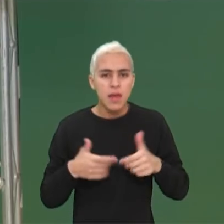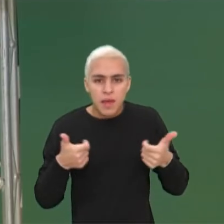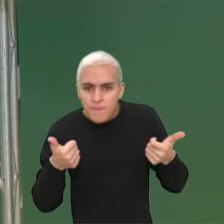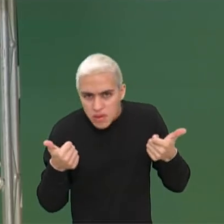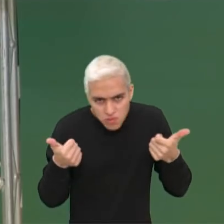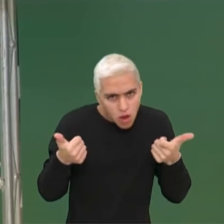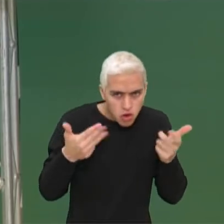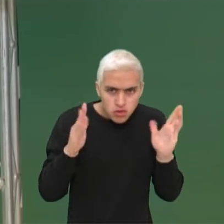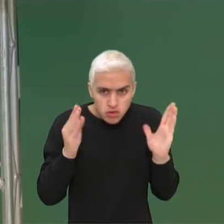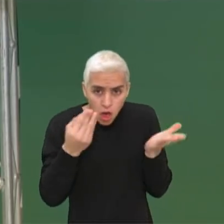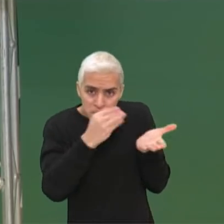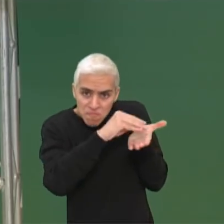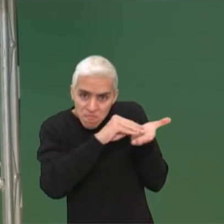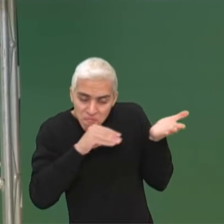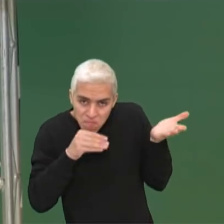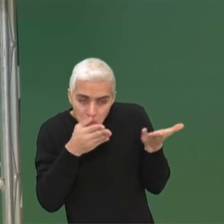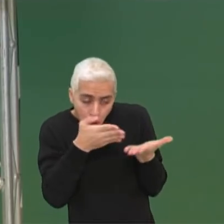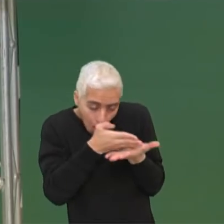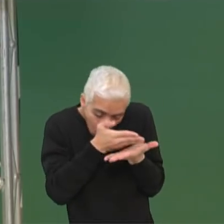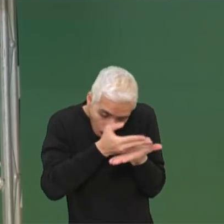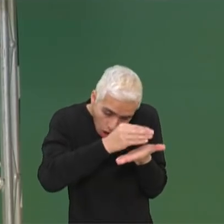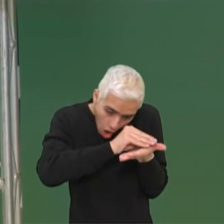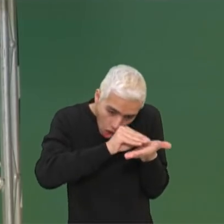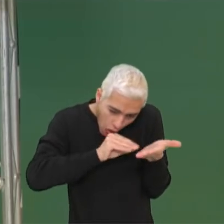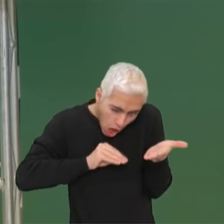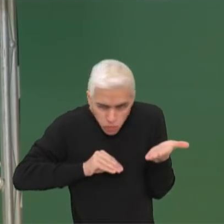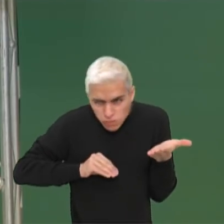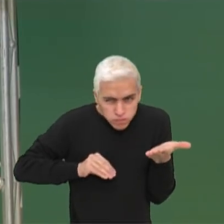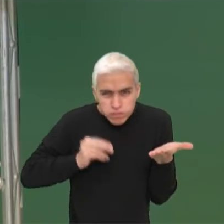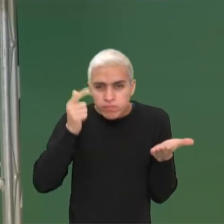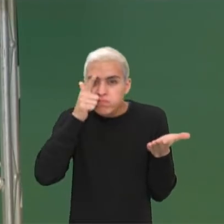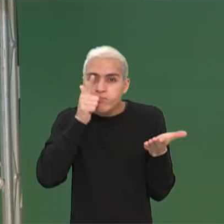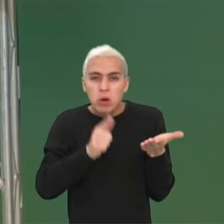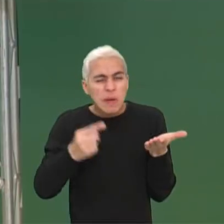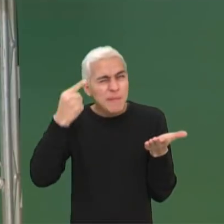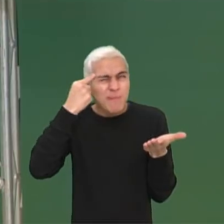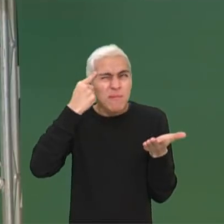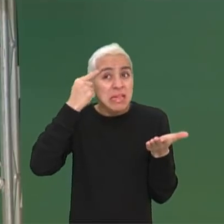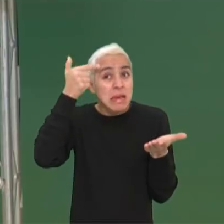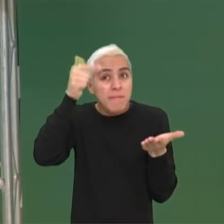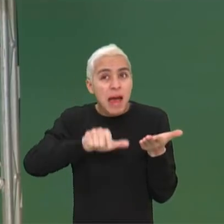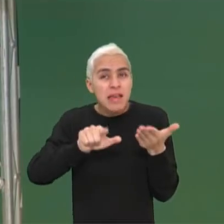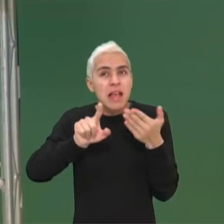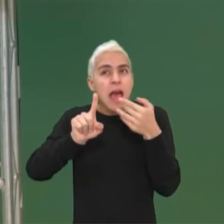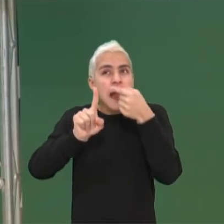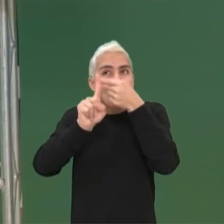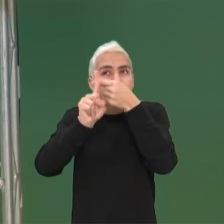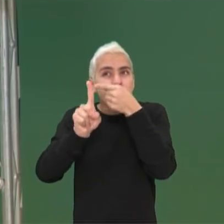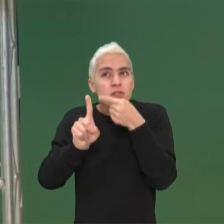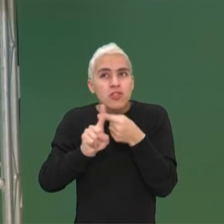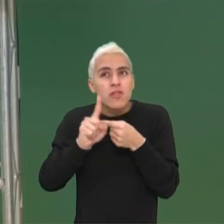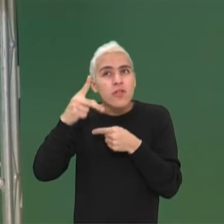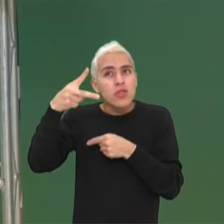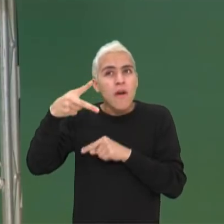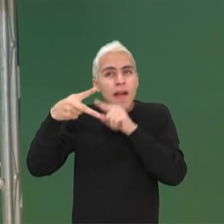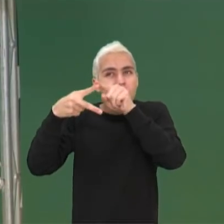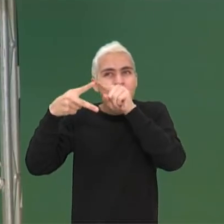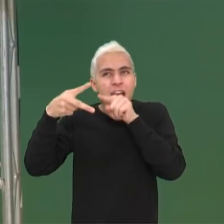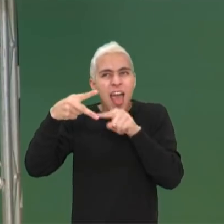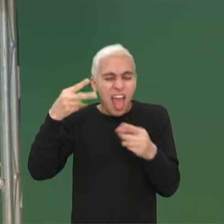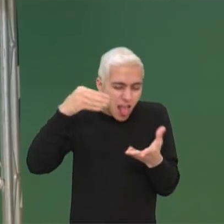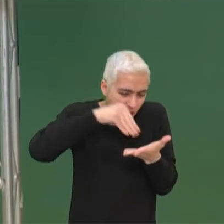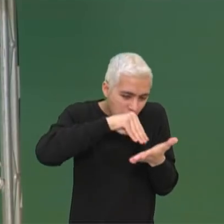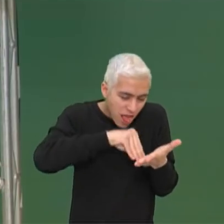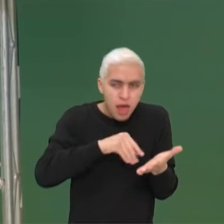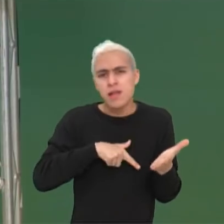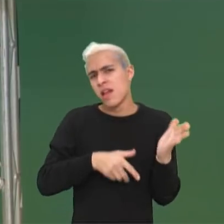Pessoal, anotaram aí no caderno então? Conseguiram pensar em mais dos benefícios que os jogos de tabuleiro nos trazem, né? Vários, né?